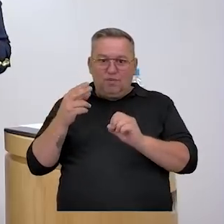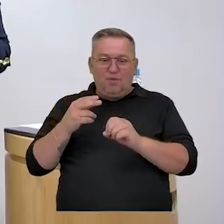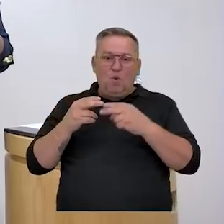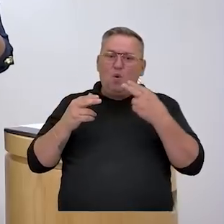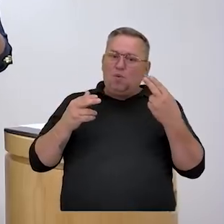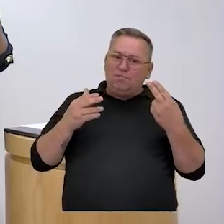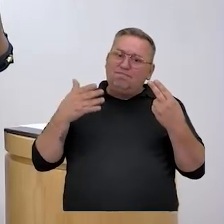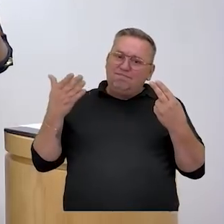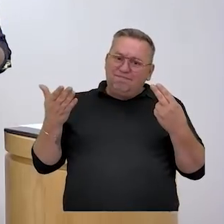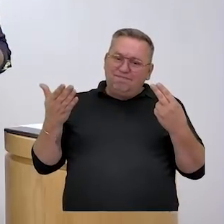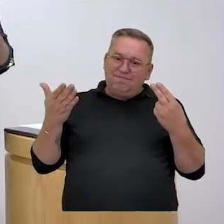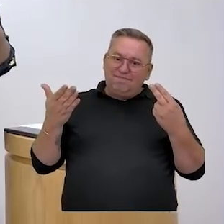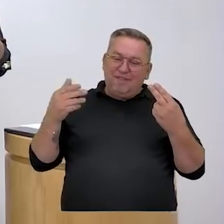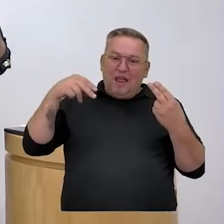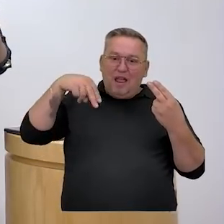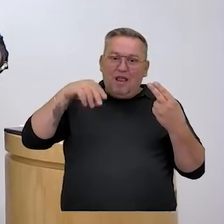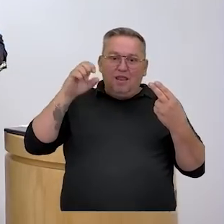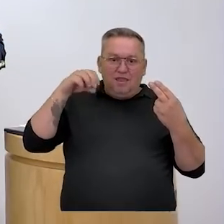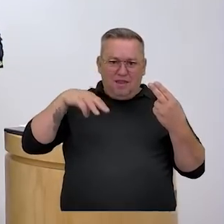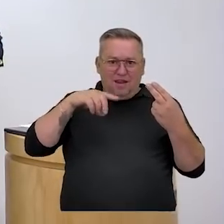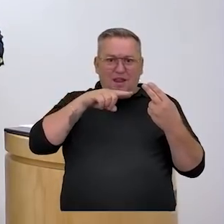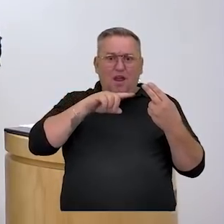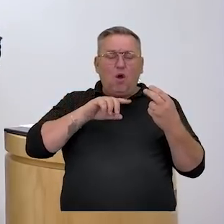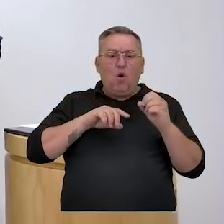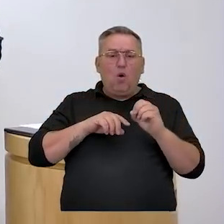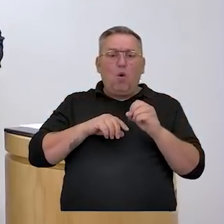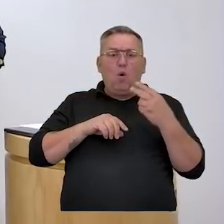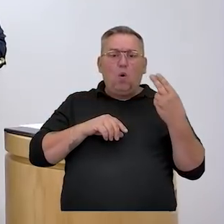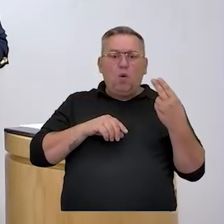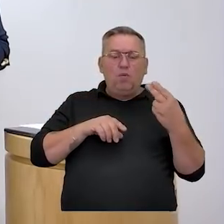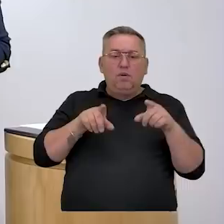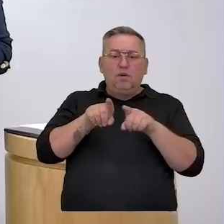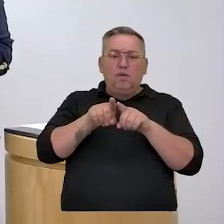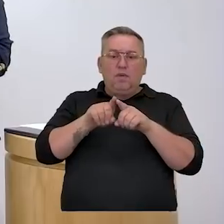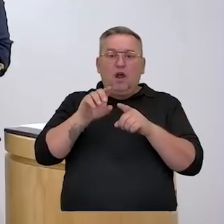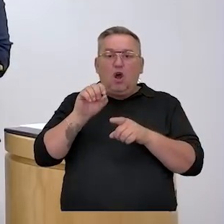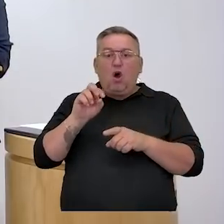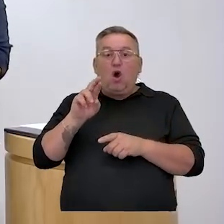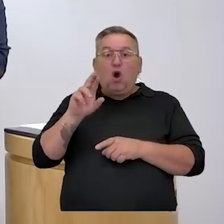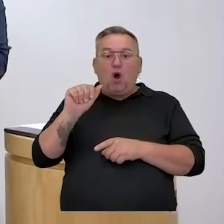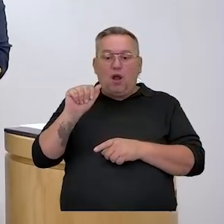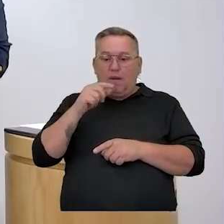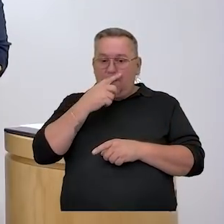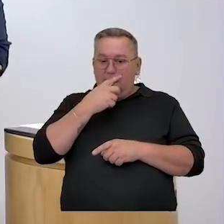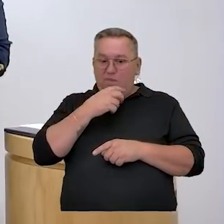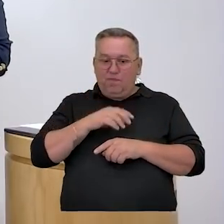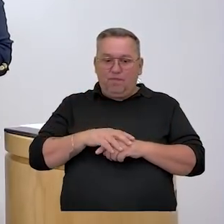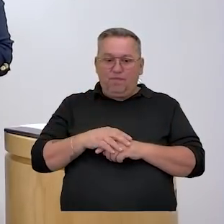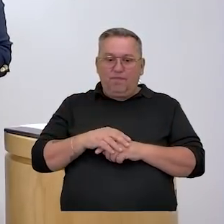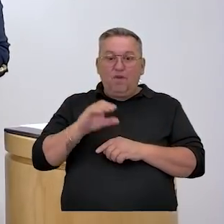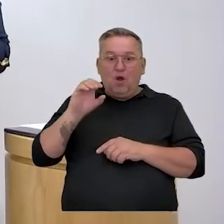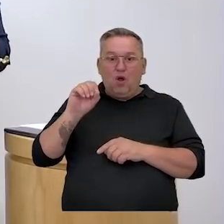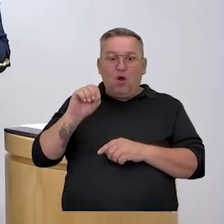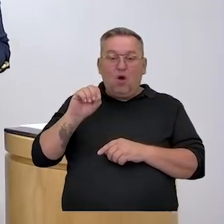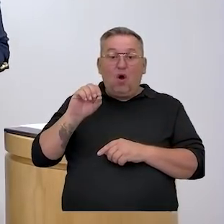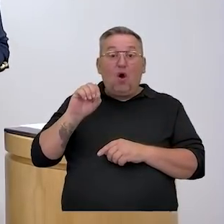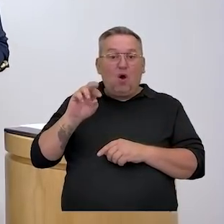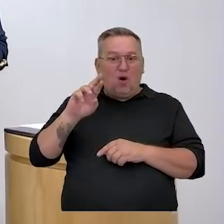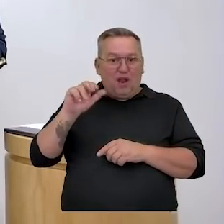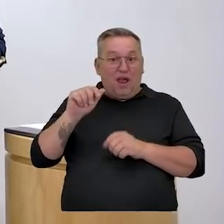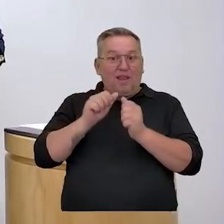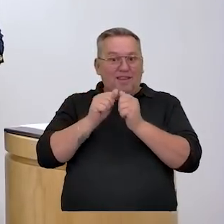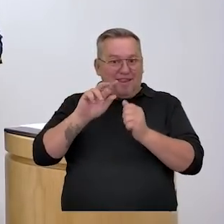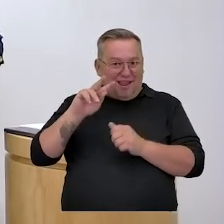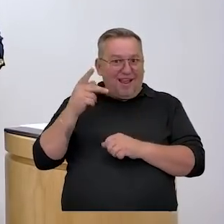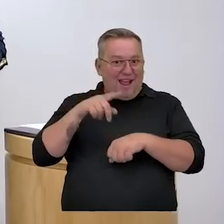aquilo. Então, da ideia de alternância, de opção. O ora também, esse ora que eu sempre menciono, que é o ora sem H, tá? O ora sem